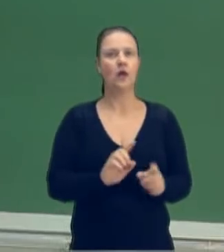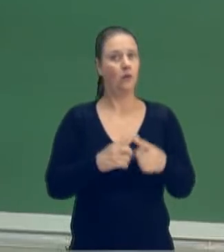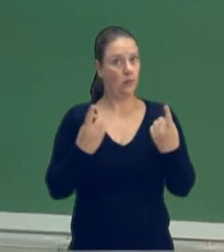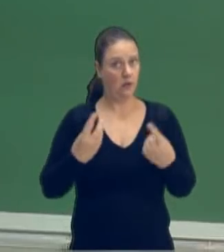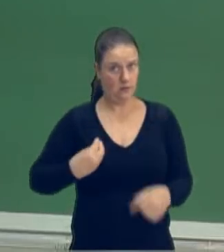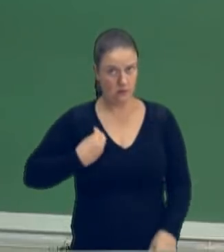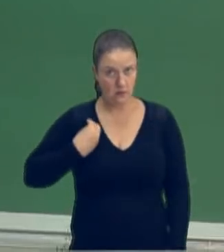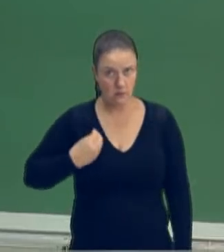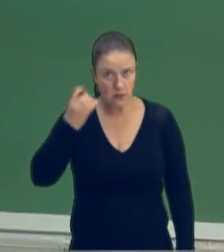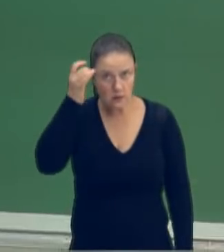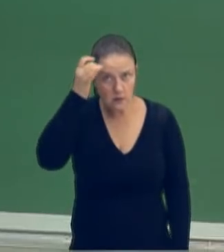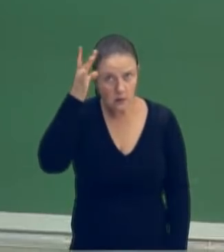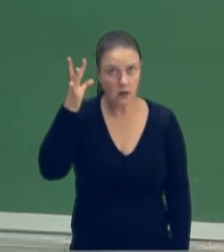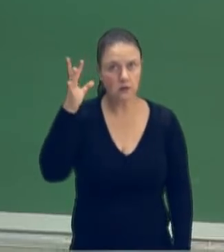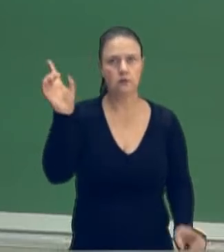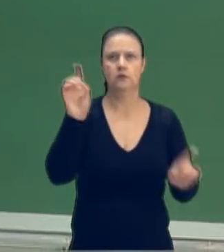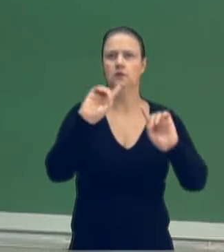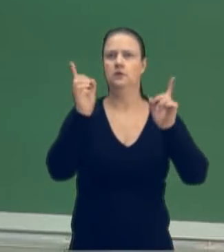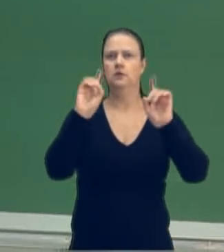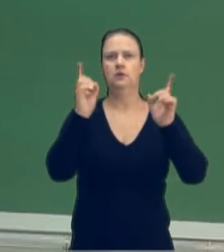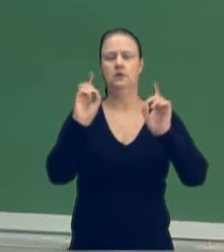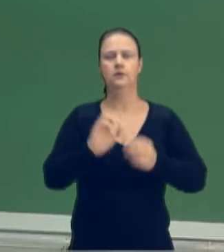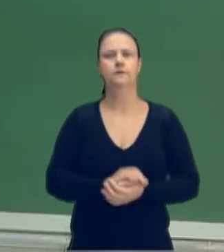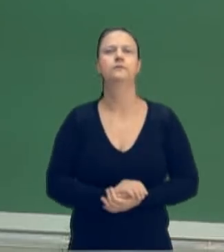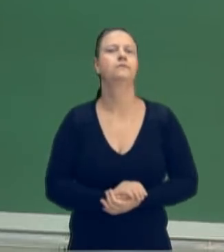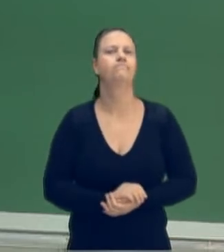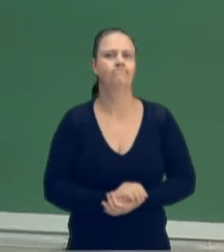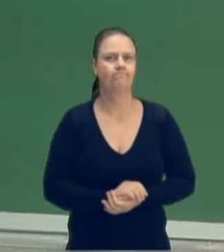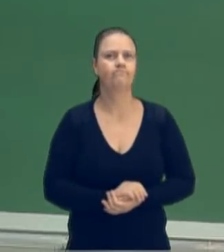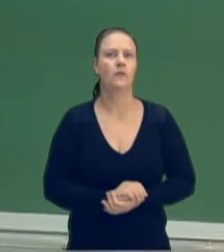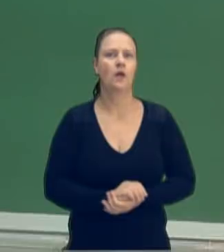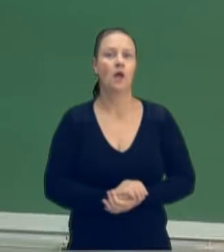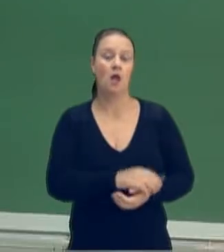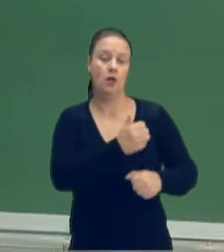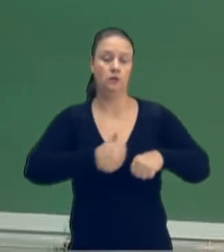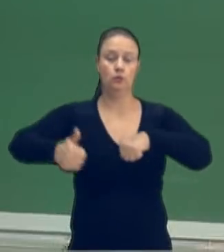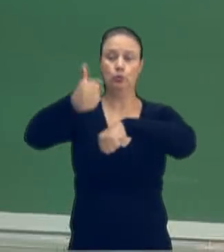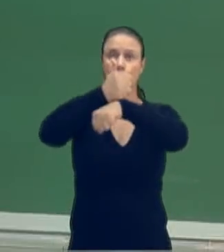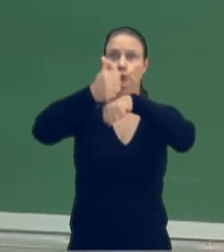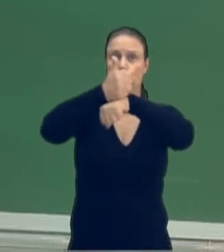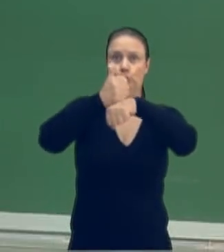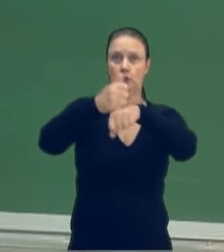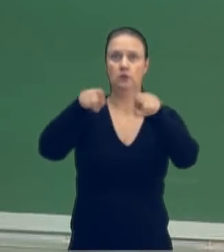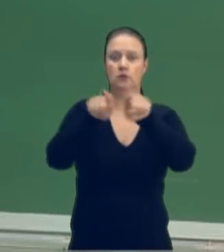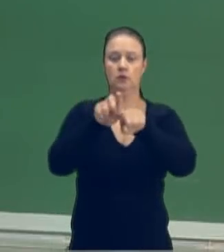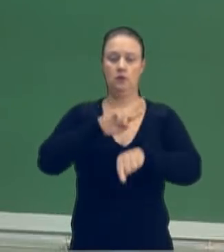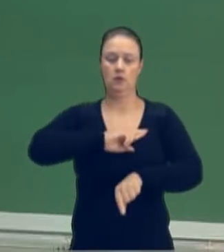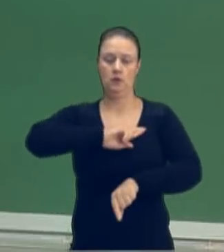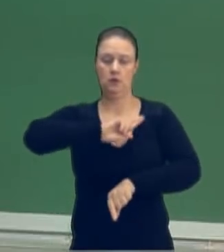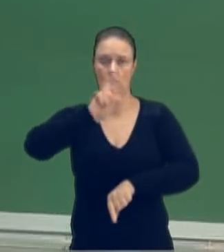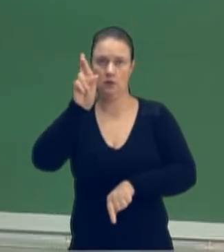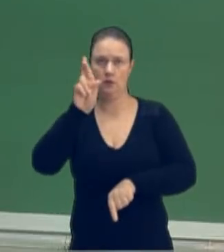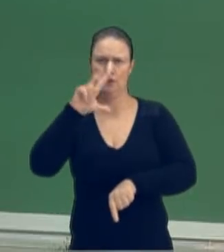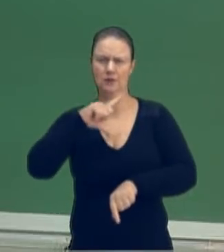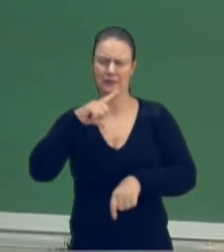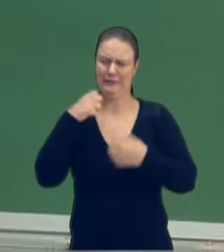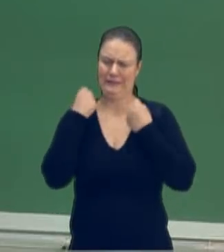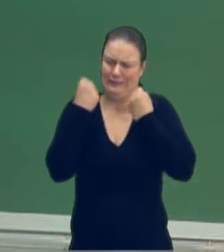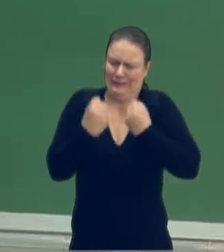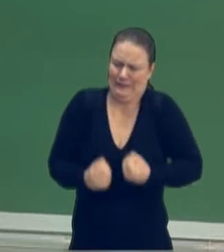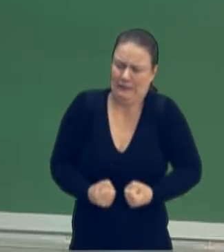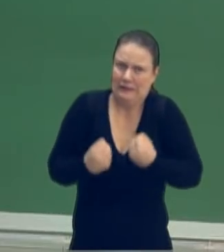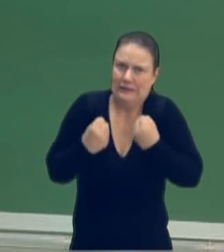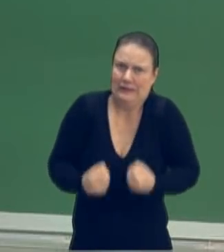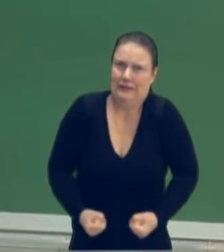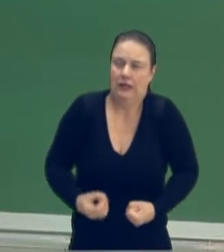vida fácil, né? Ser uma vida encarnada, um Deus encarnado, um chefe religioso também, tinha uma carga de compromissos